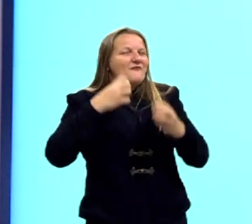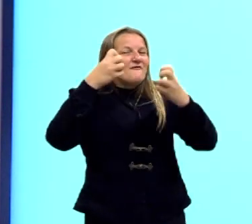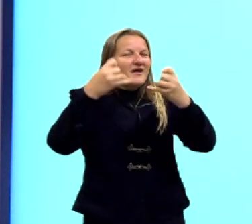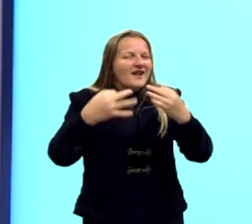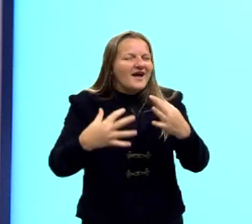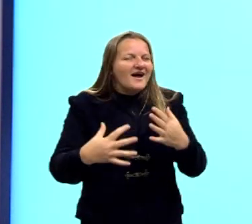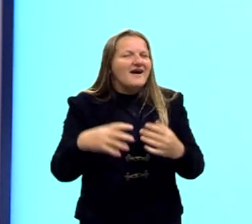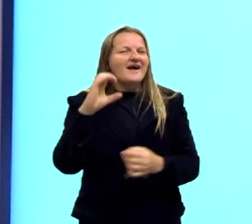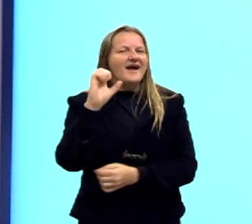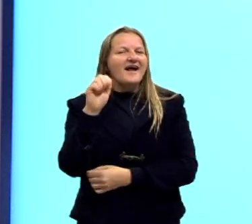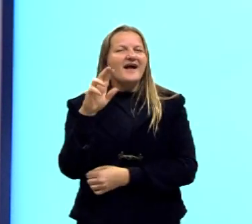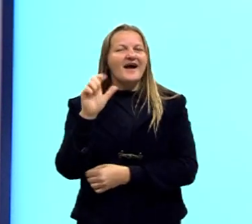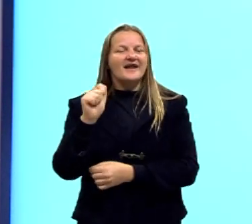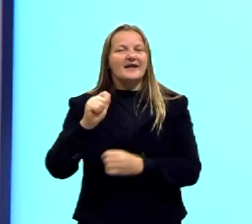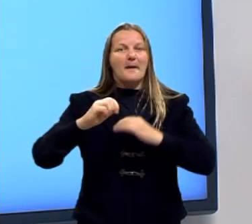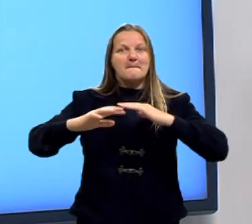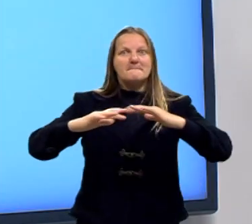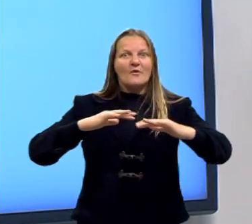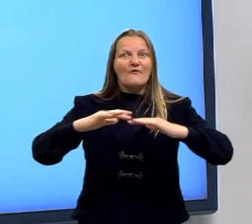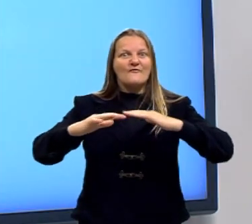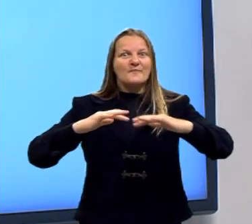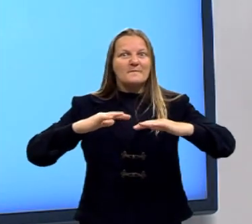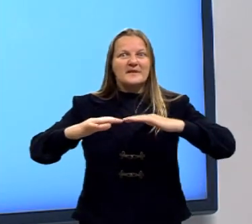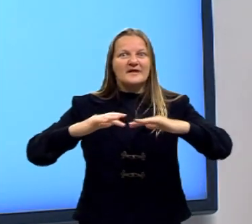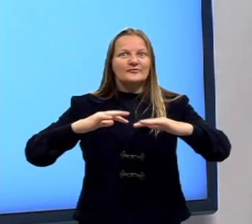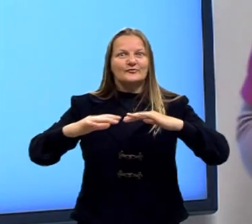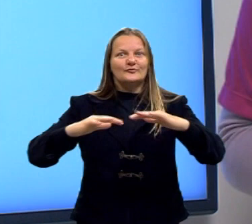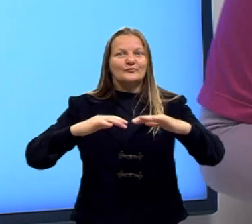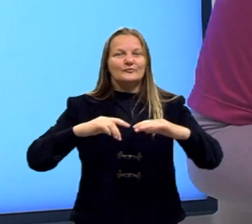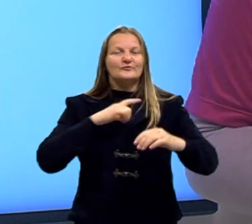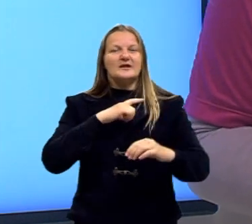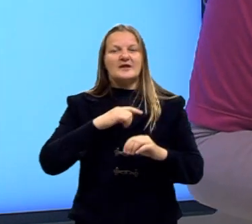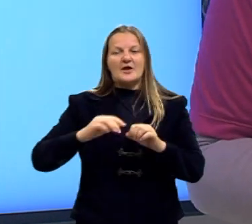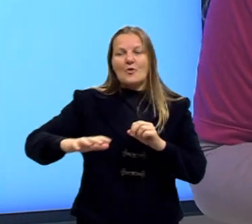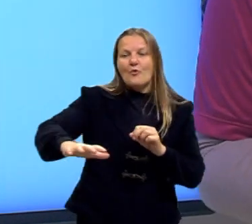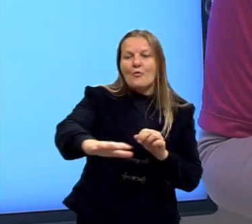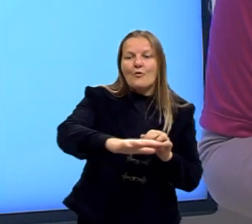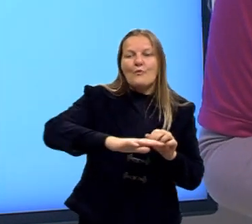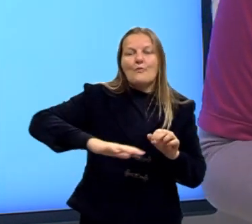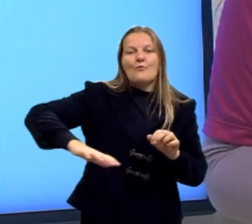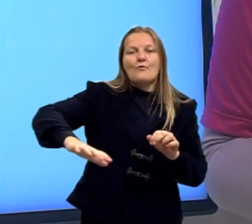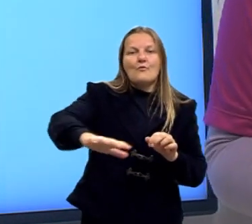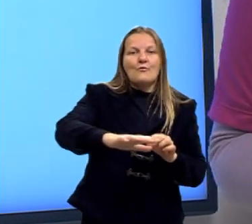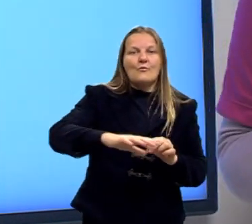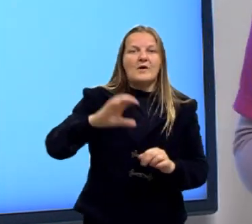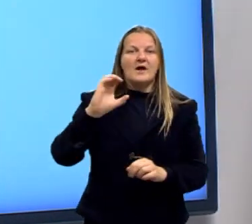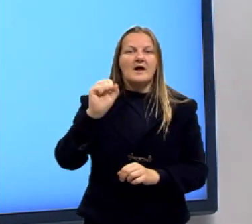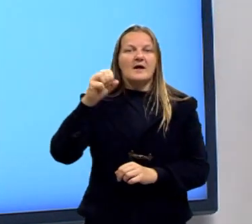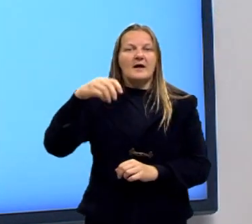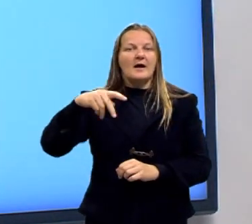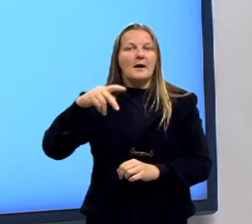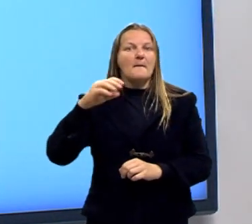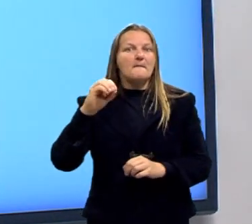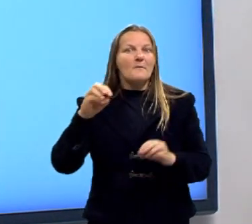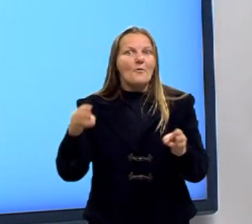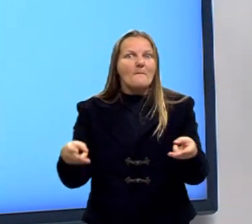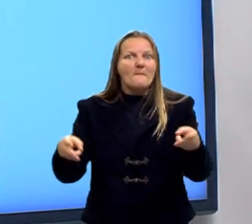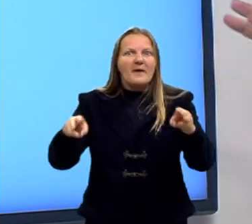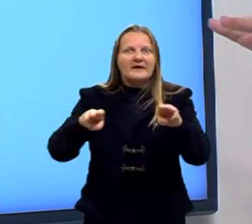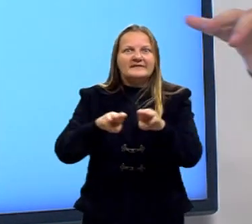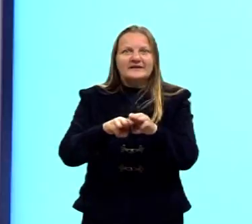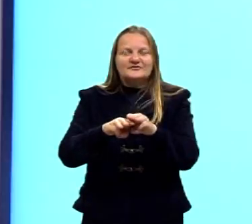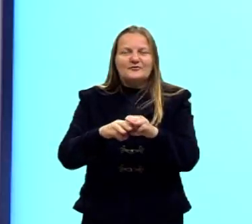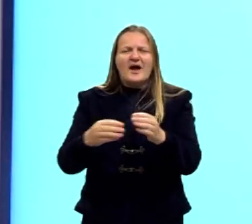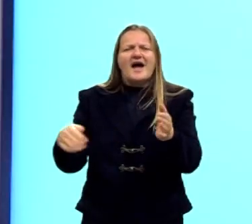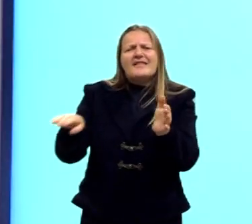que uma carga elétrica em movimento gera um campo magnético Ah tá então a gente